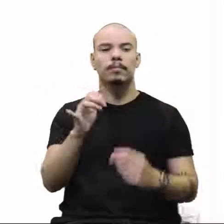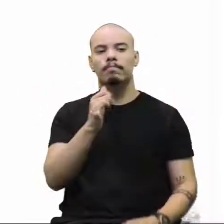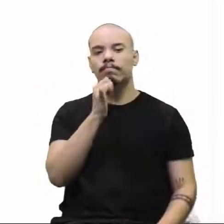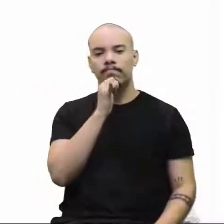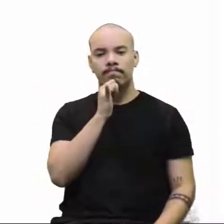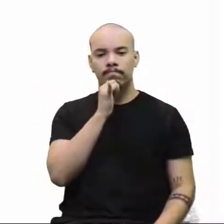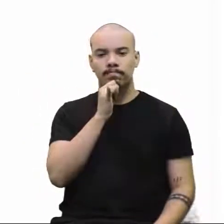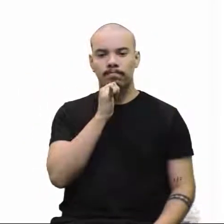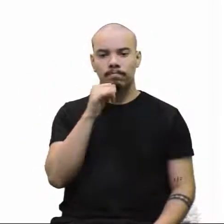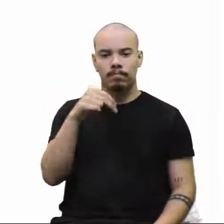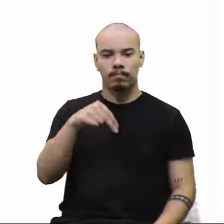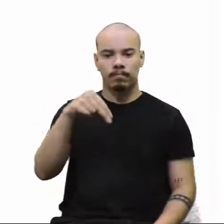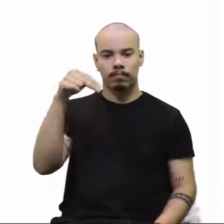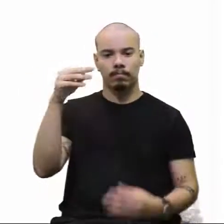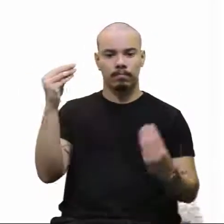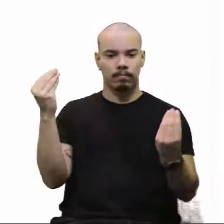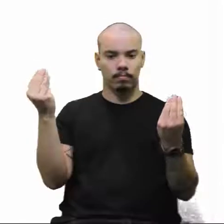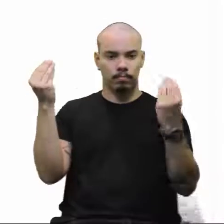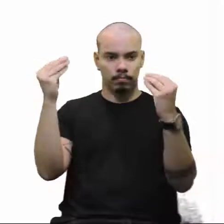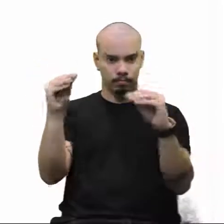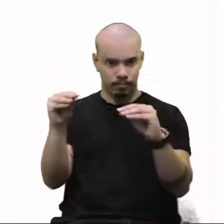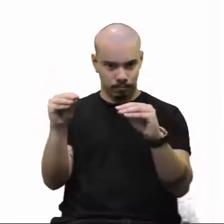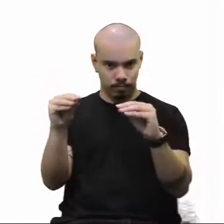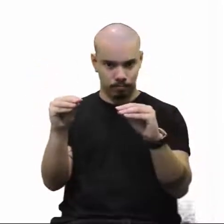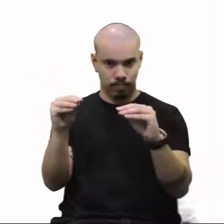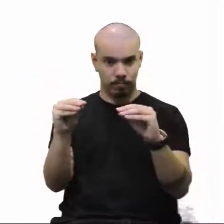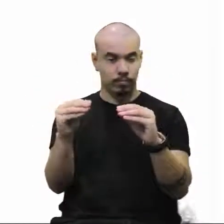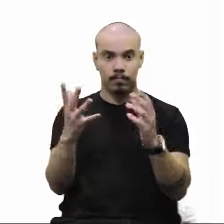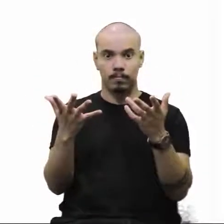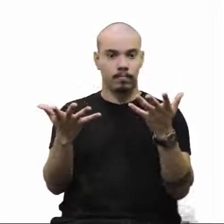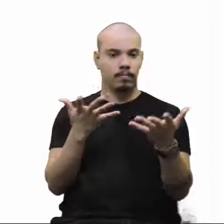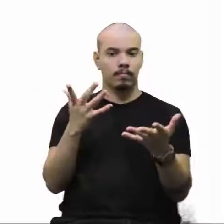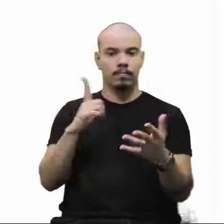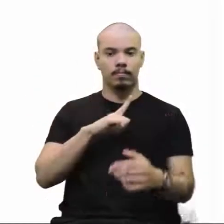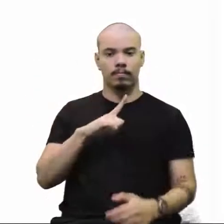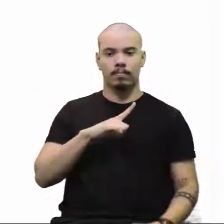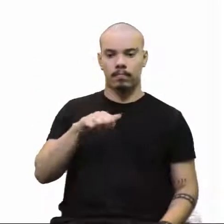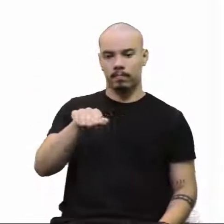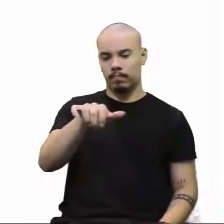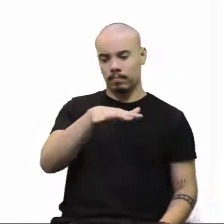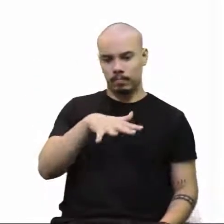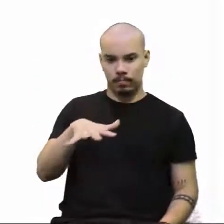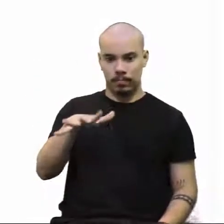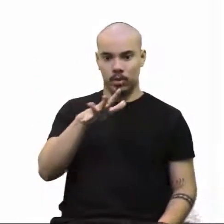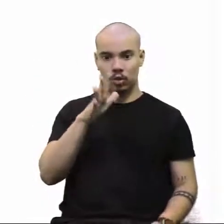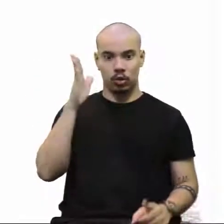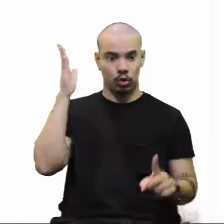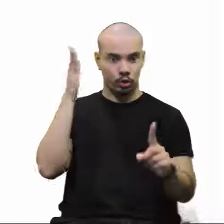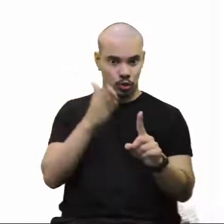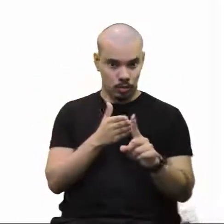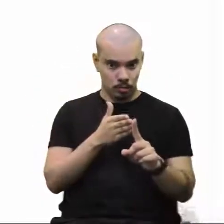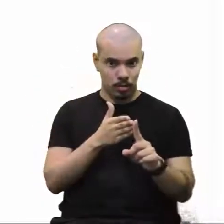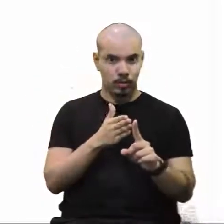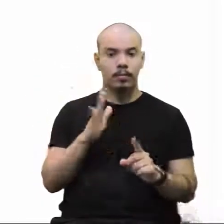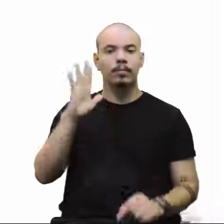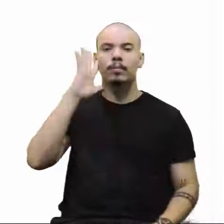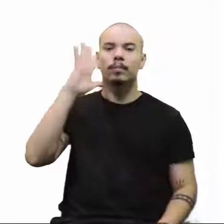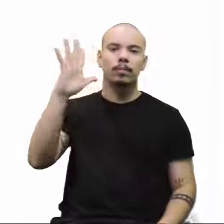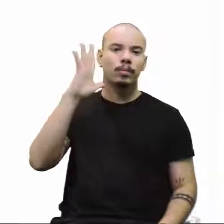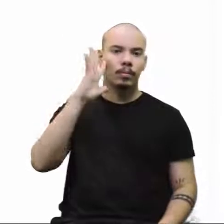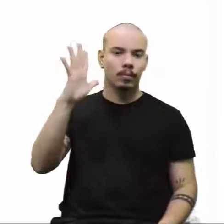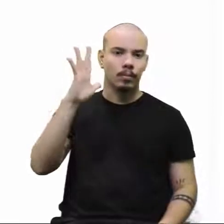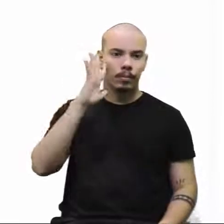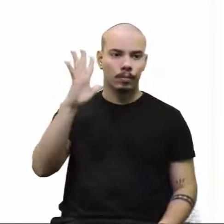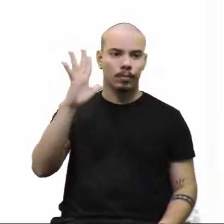polo norte e aqui polo sul, certo? Então o campo vai estar nessa direção, justamente. Imaginando, né?